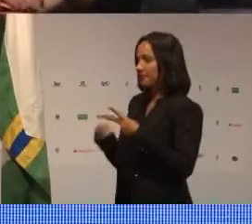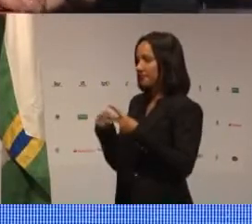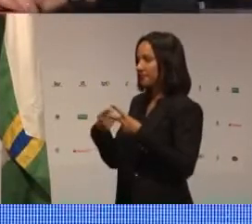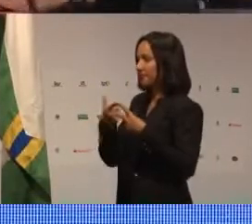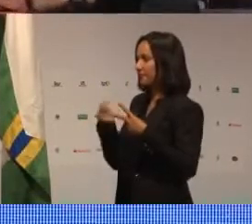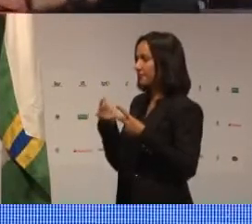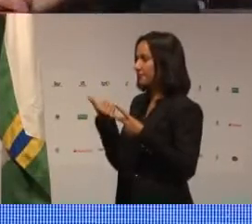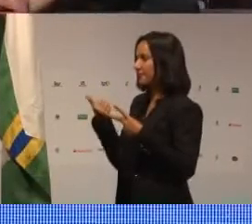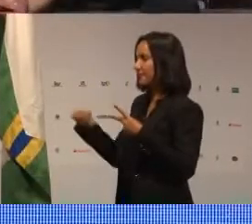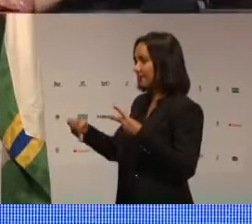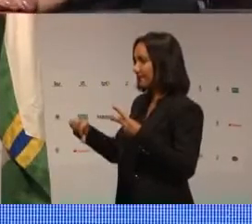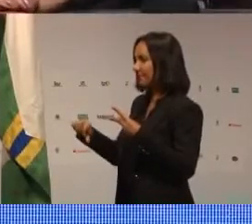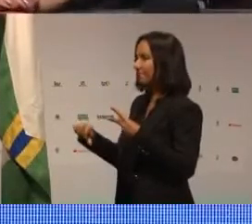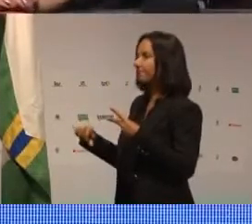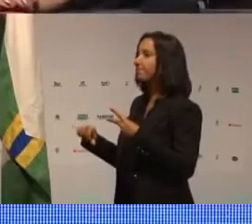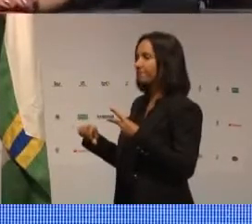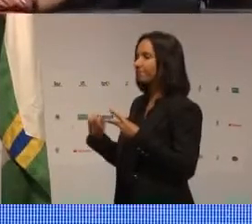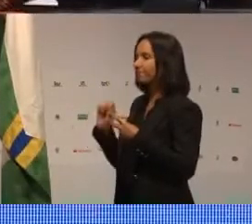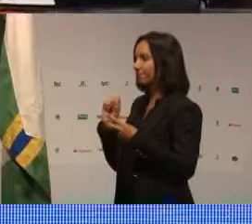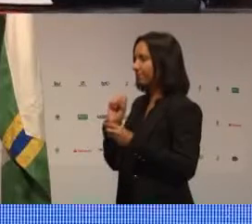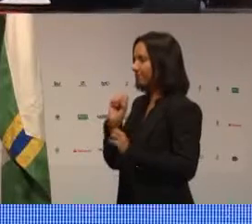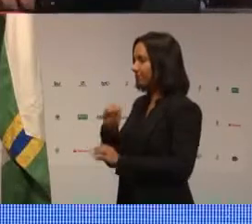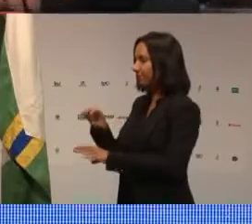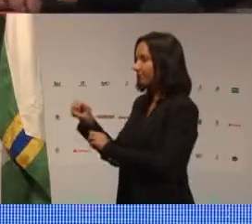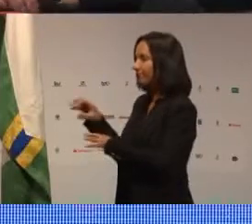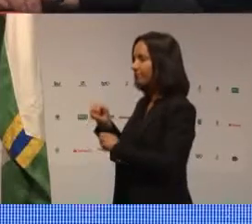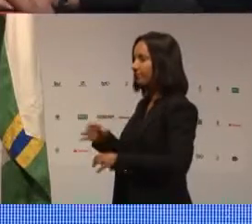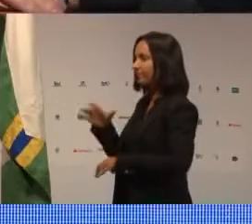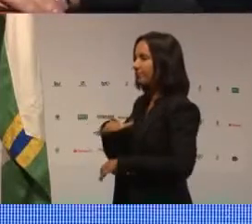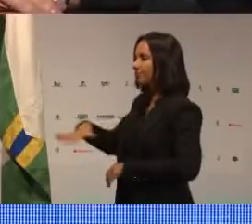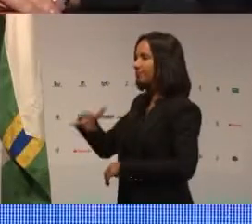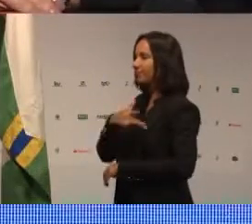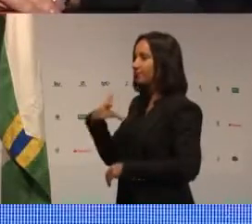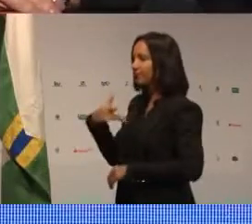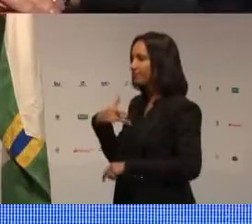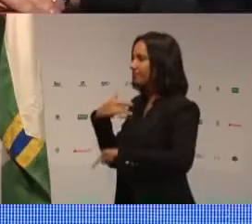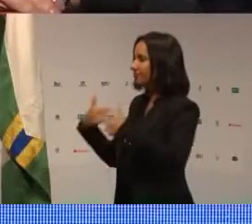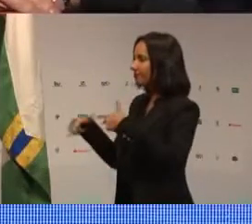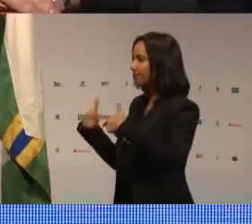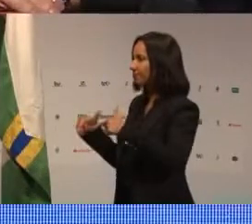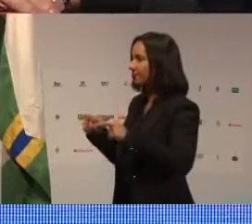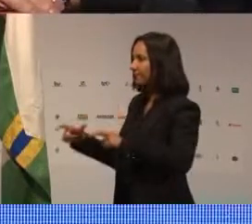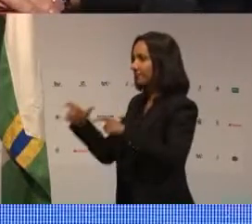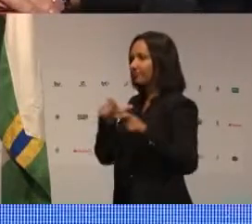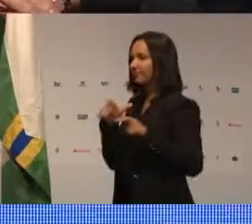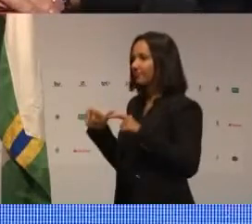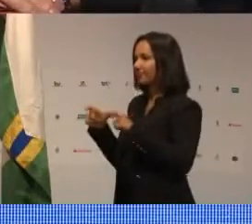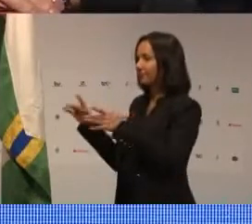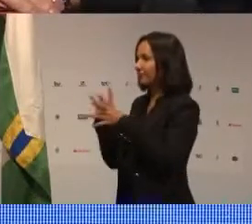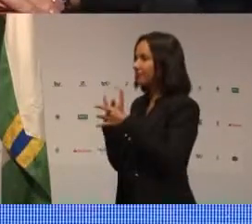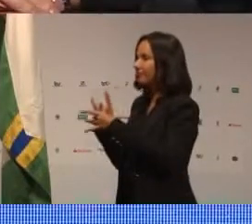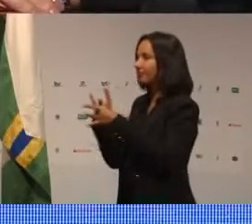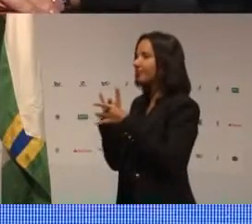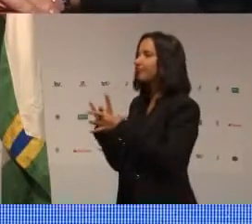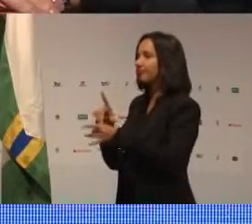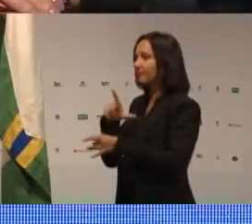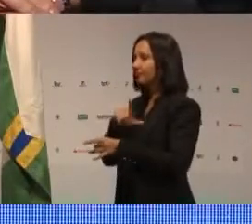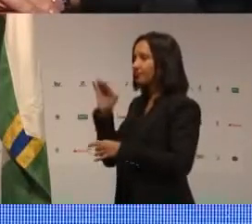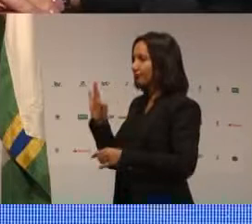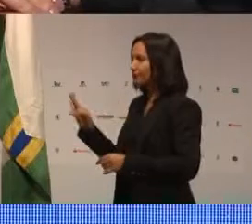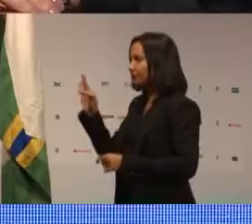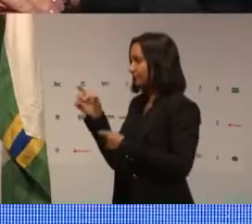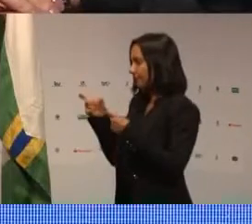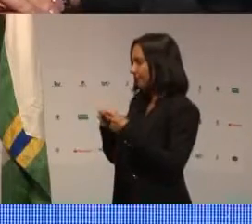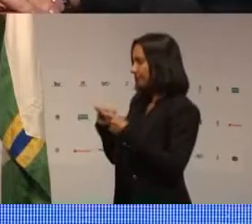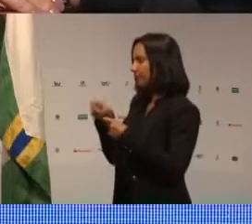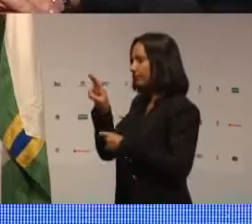2016-2019. Docente da área de saúde do trabalhador do Departamento de Saúde Coletiva das Faculdades de Ciências